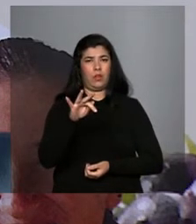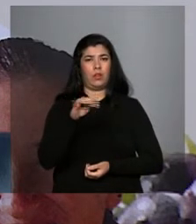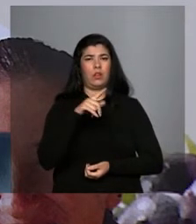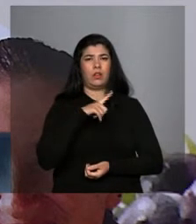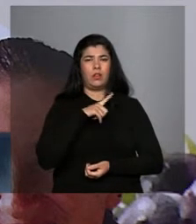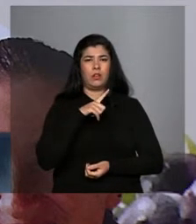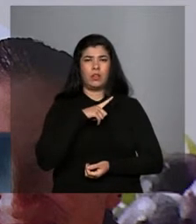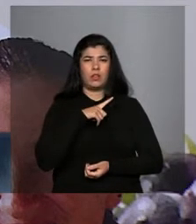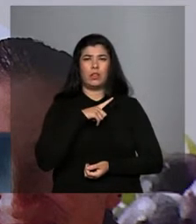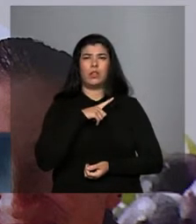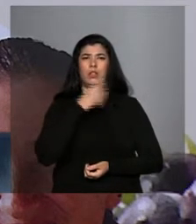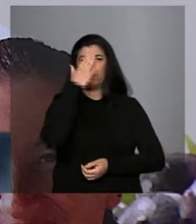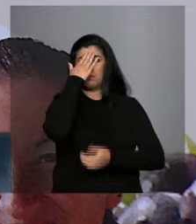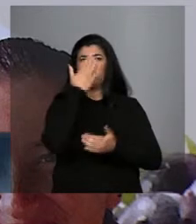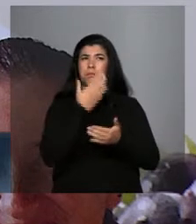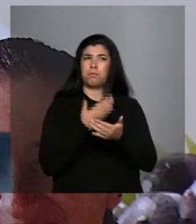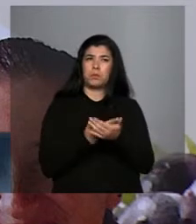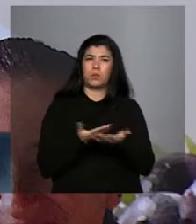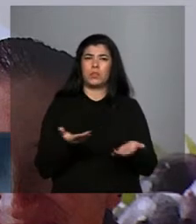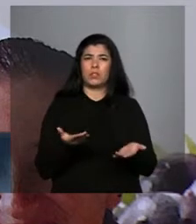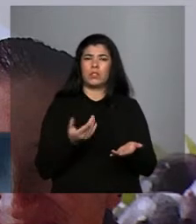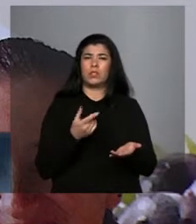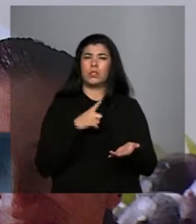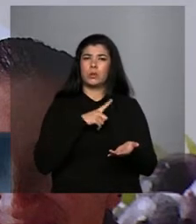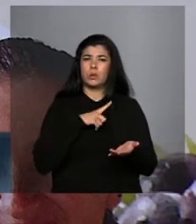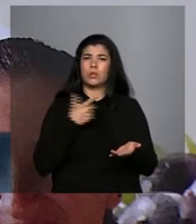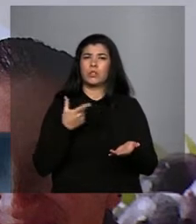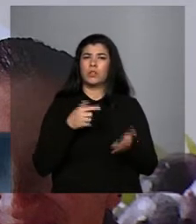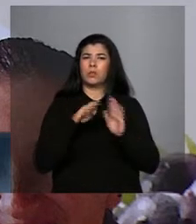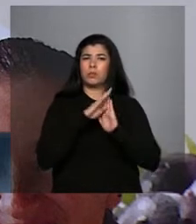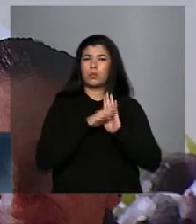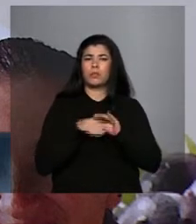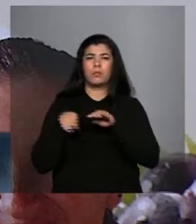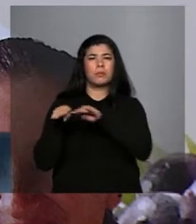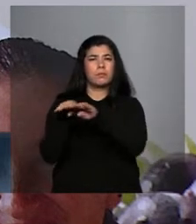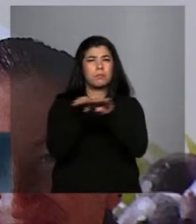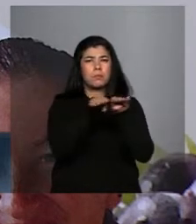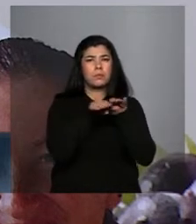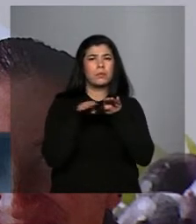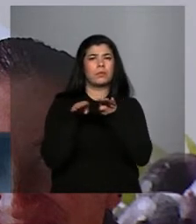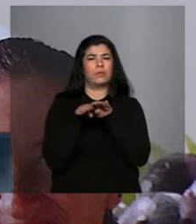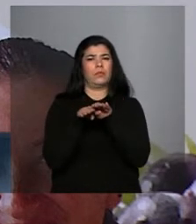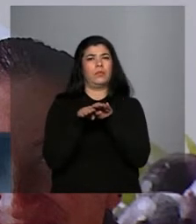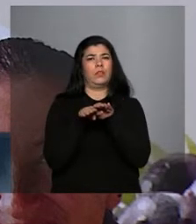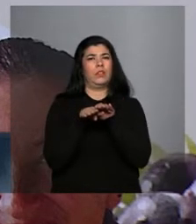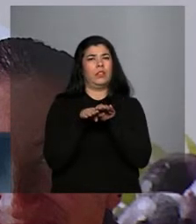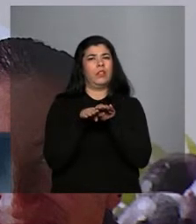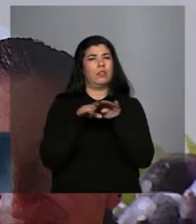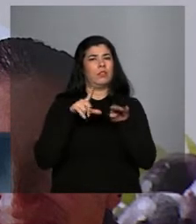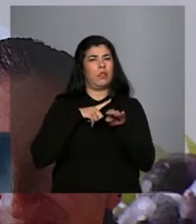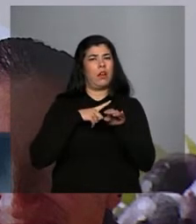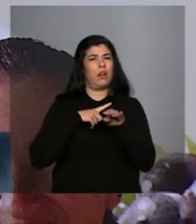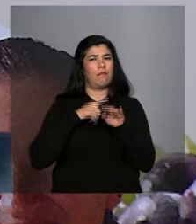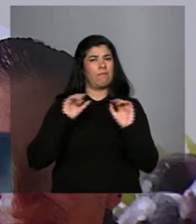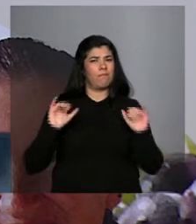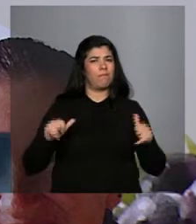ano mais justo, chega esse ano a seu 20º ano